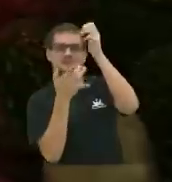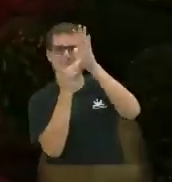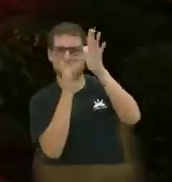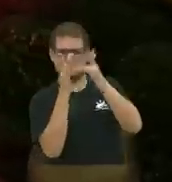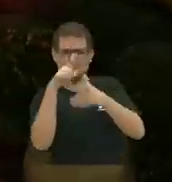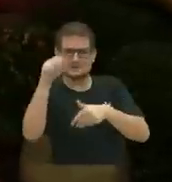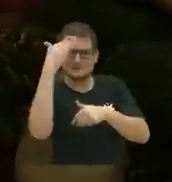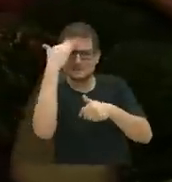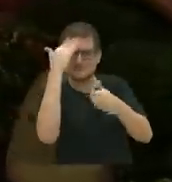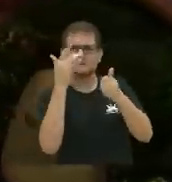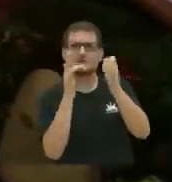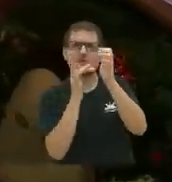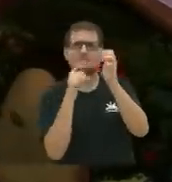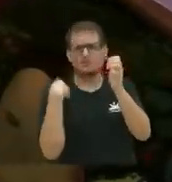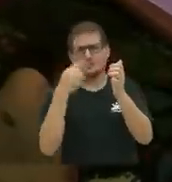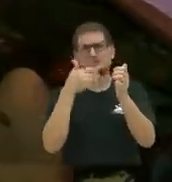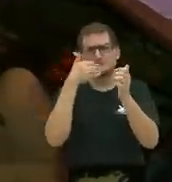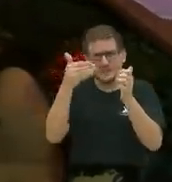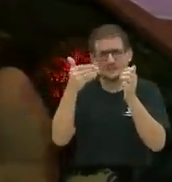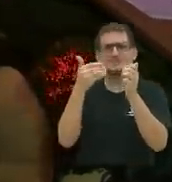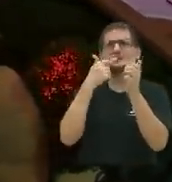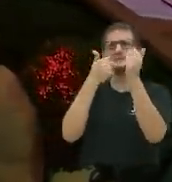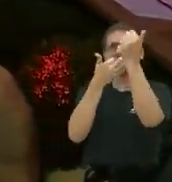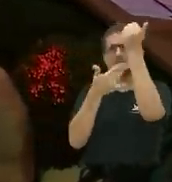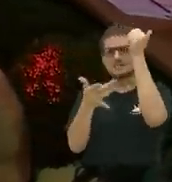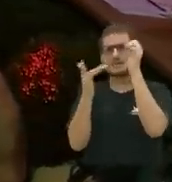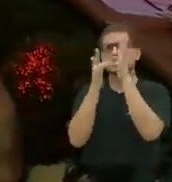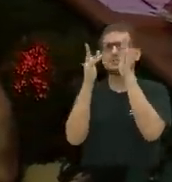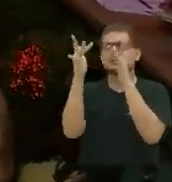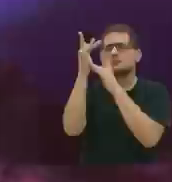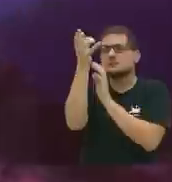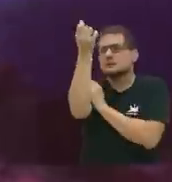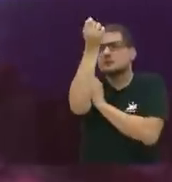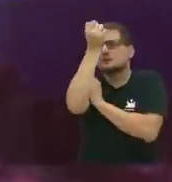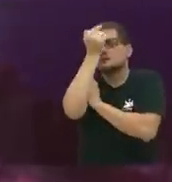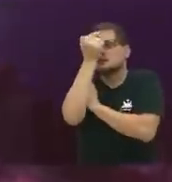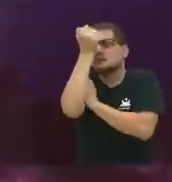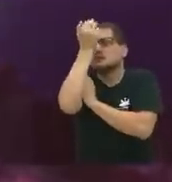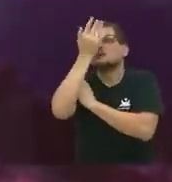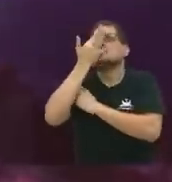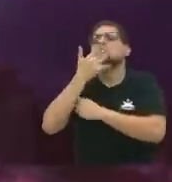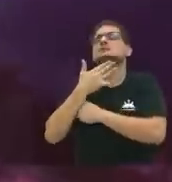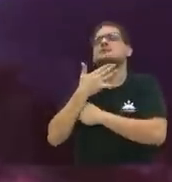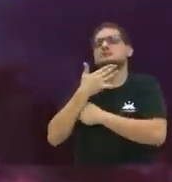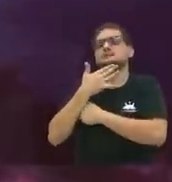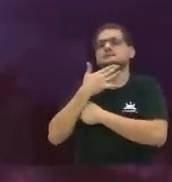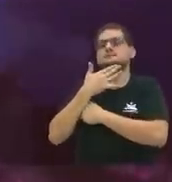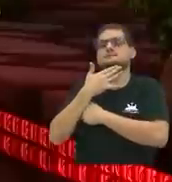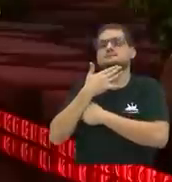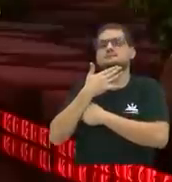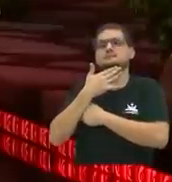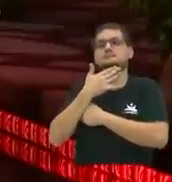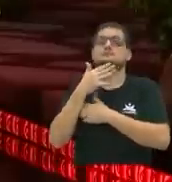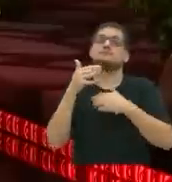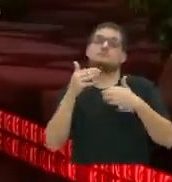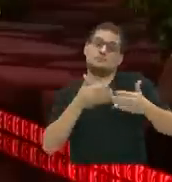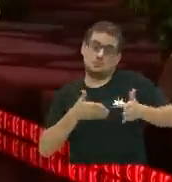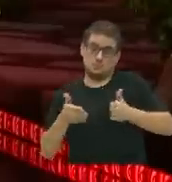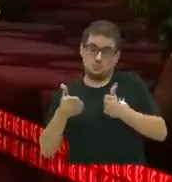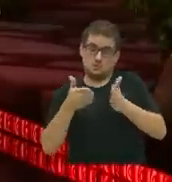Cristo é aquele que a gente pede. Recaia sobre mim, Senhor. Nessa via